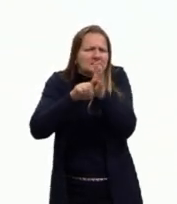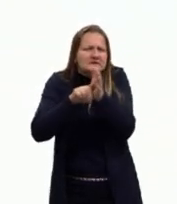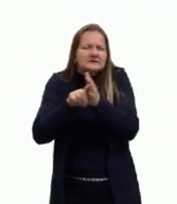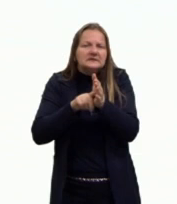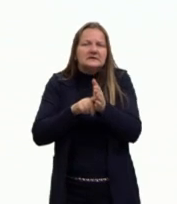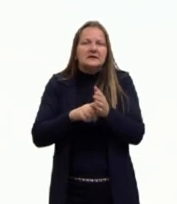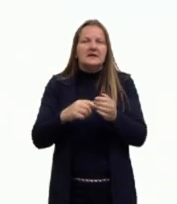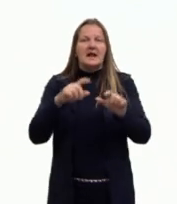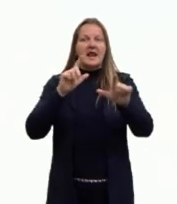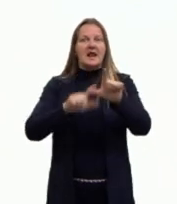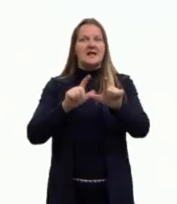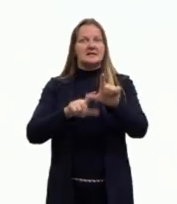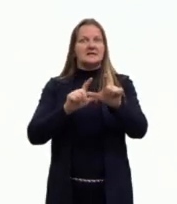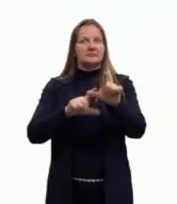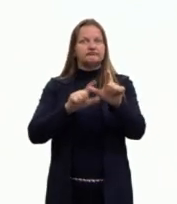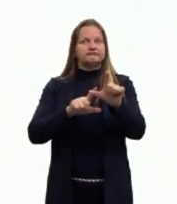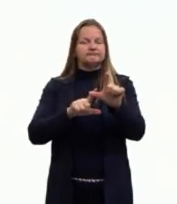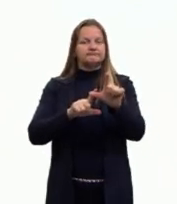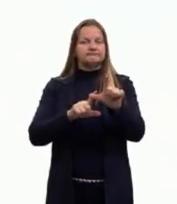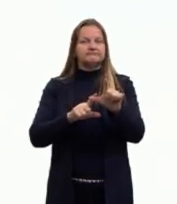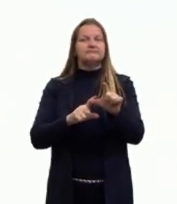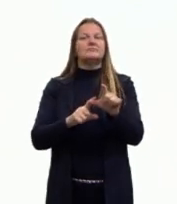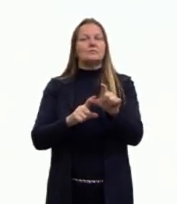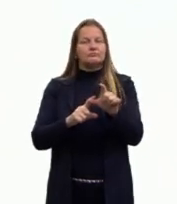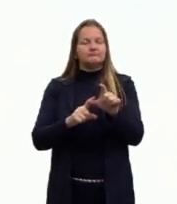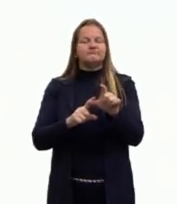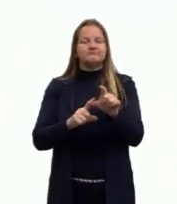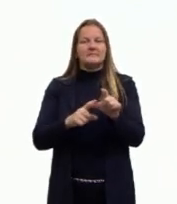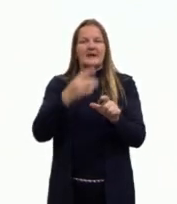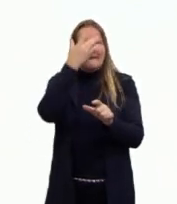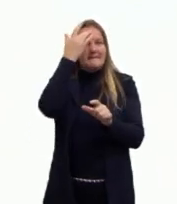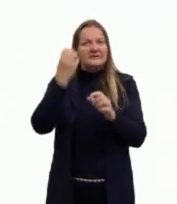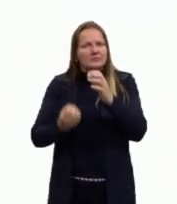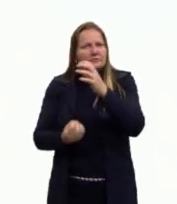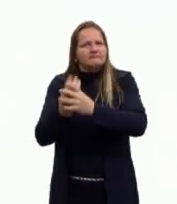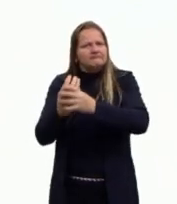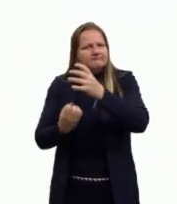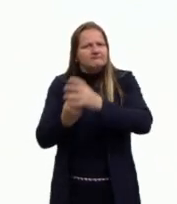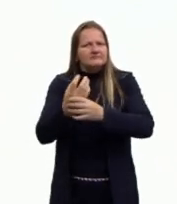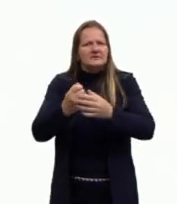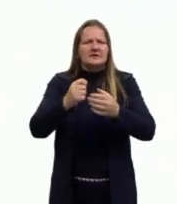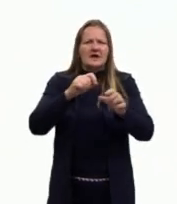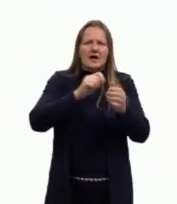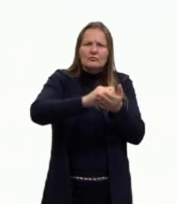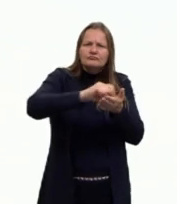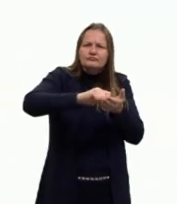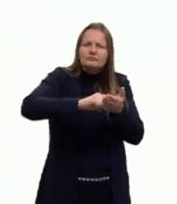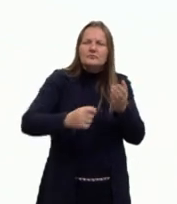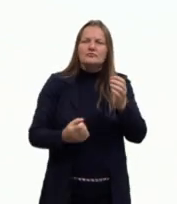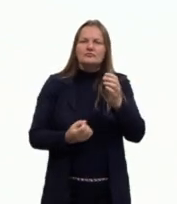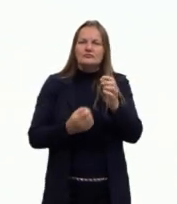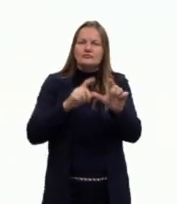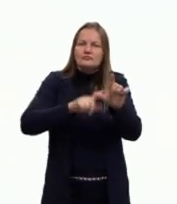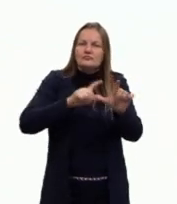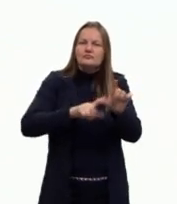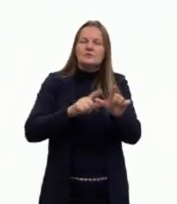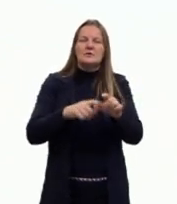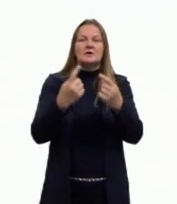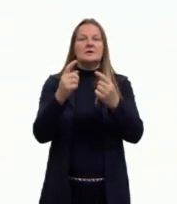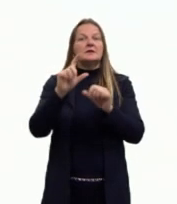das Letras né através das composições escritas que vão né se transformar em